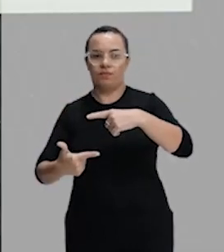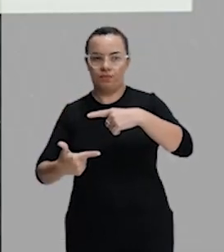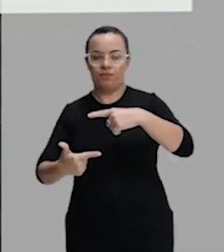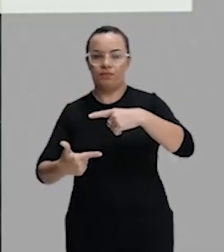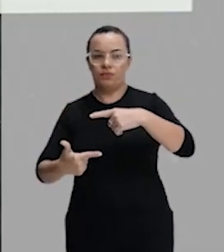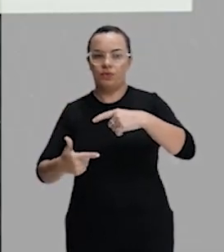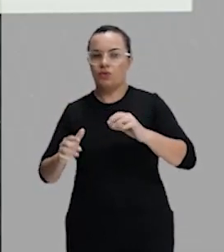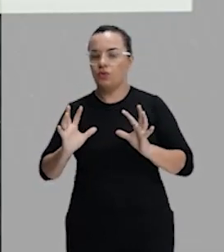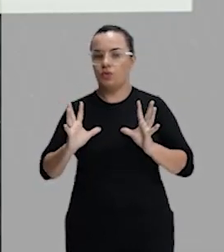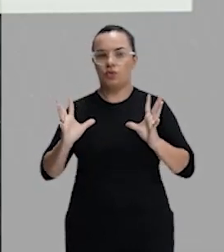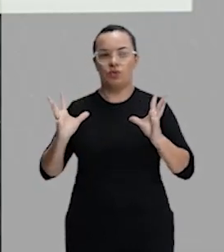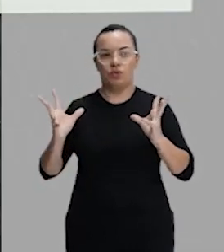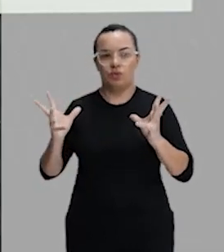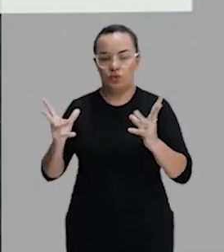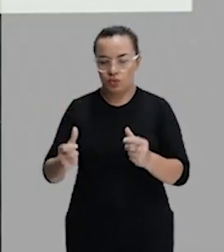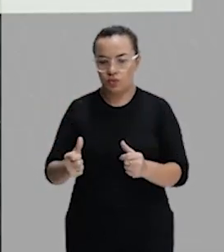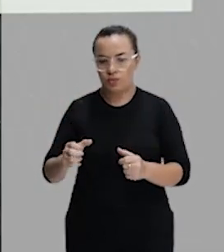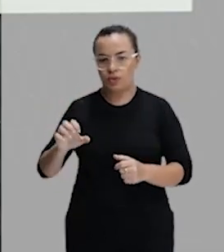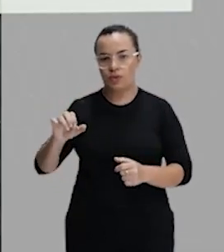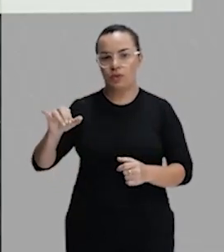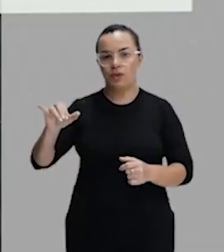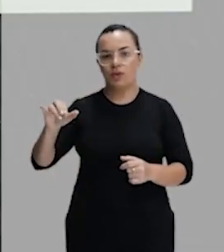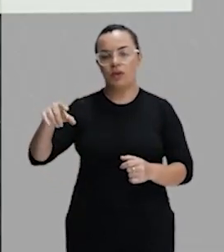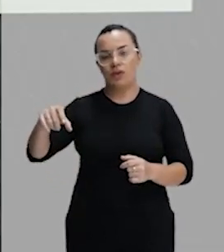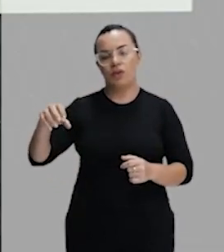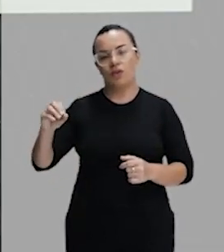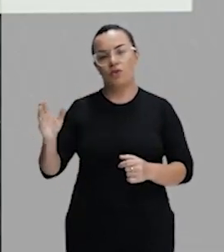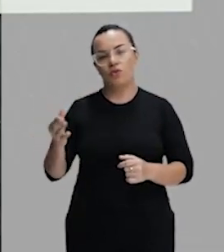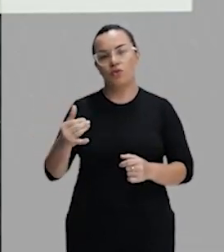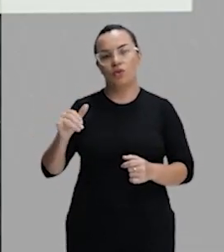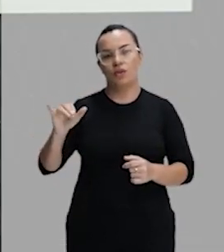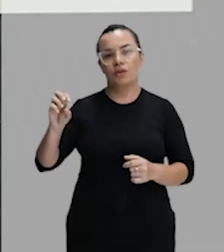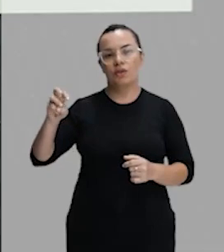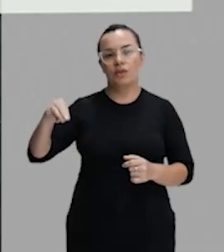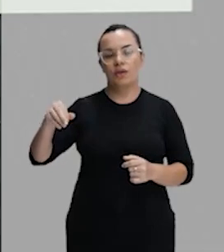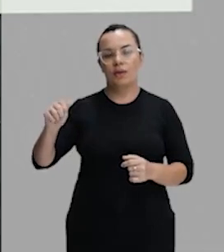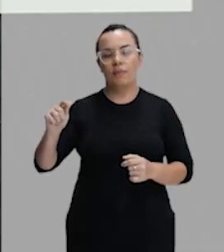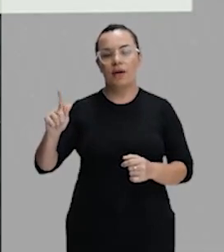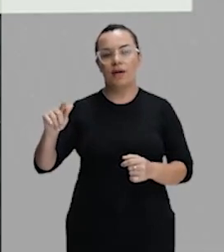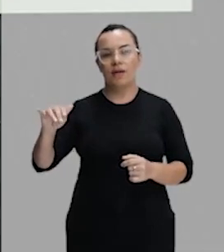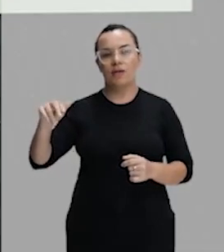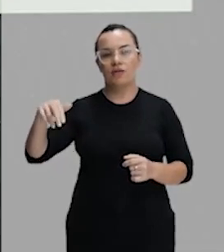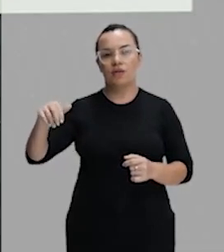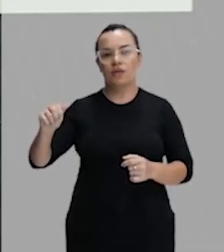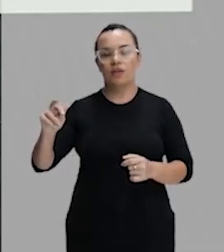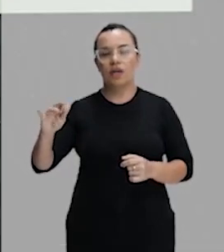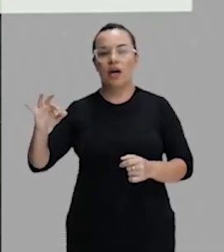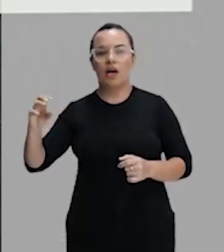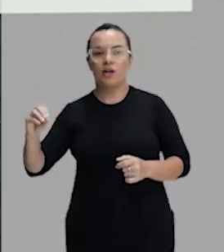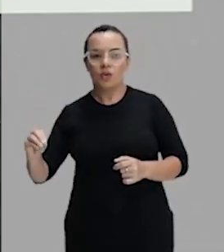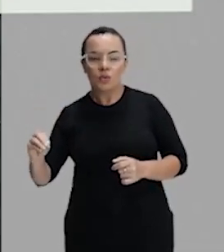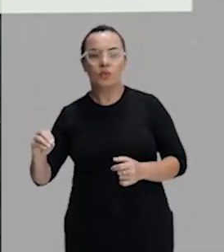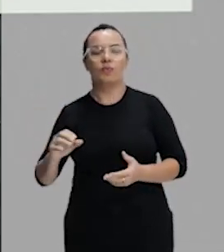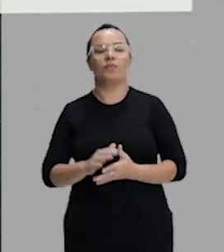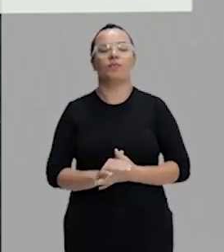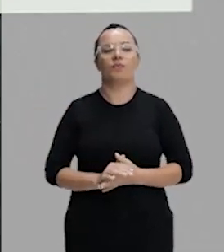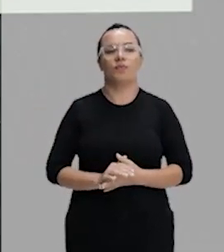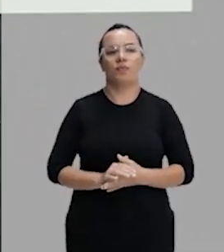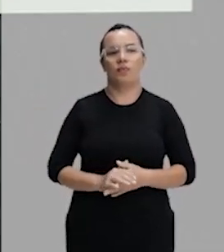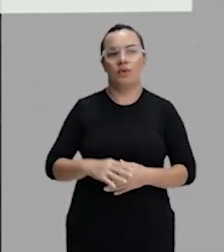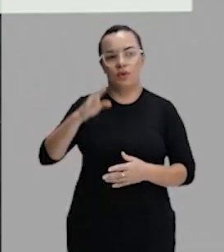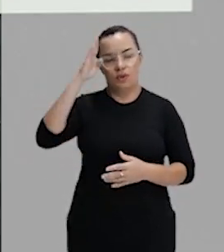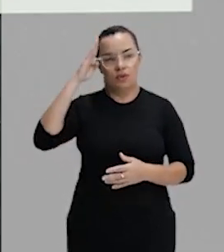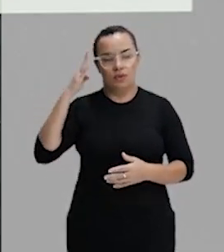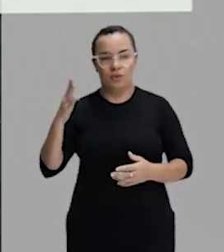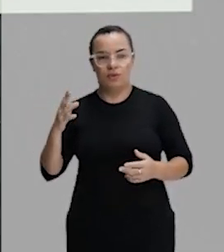eixo imaginário. Tá? O eixo imaginário da parábola. Beleza? Então, esses são os principais elementos que vão